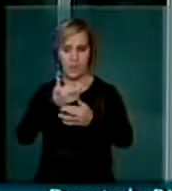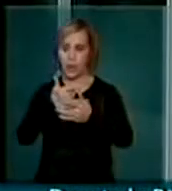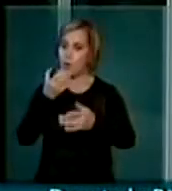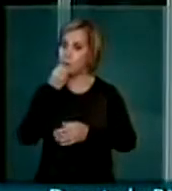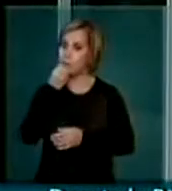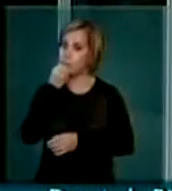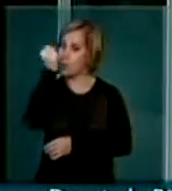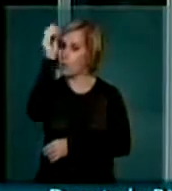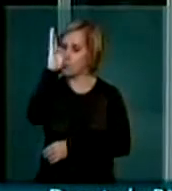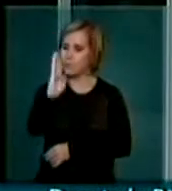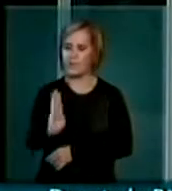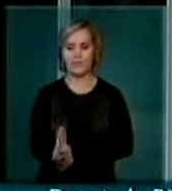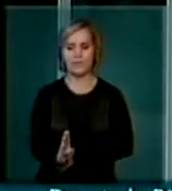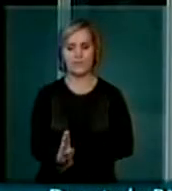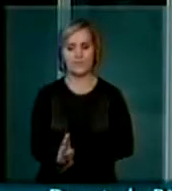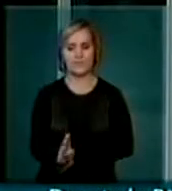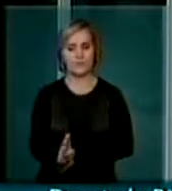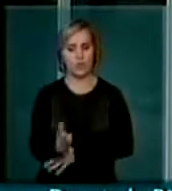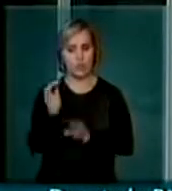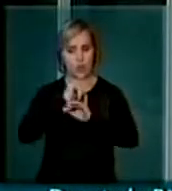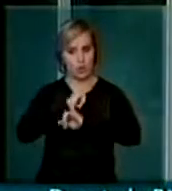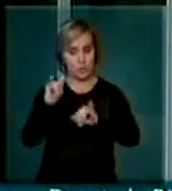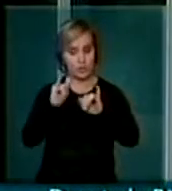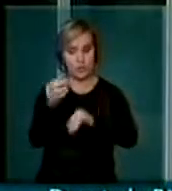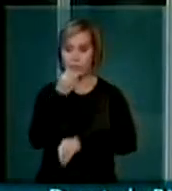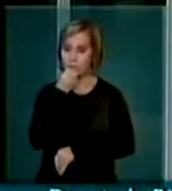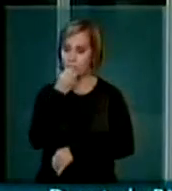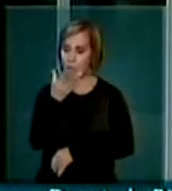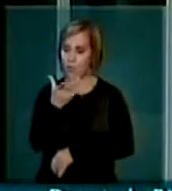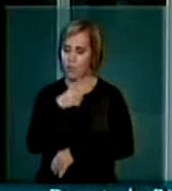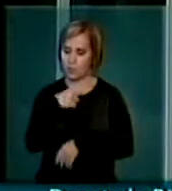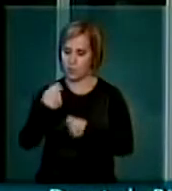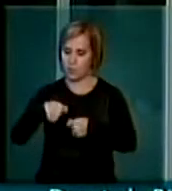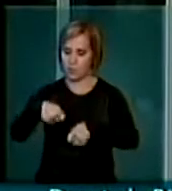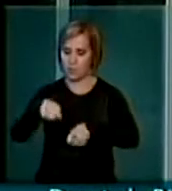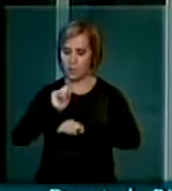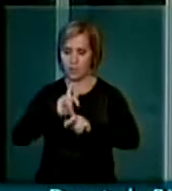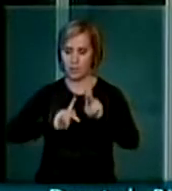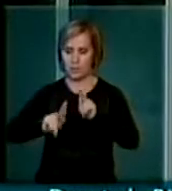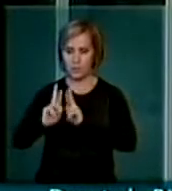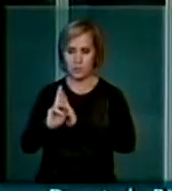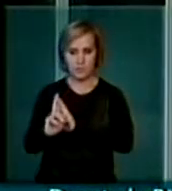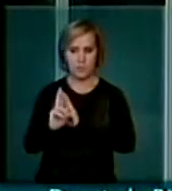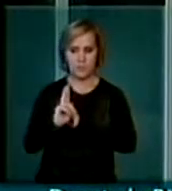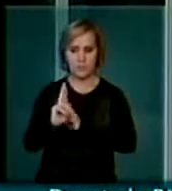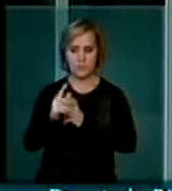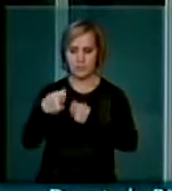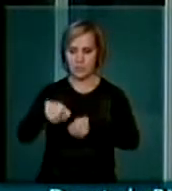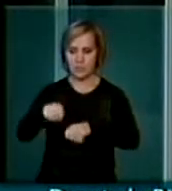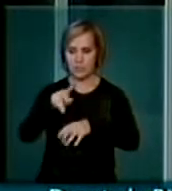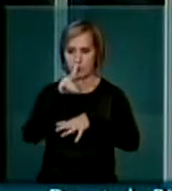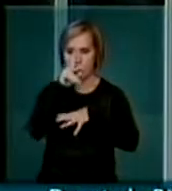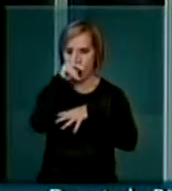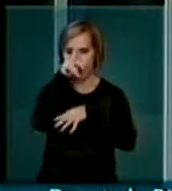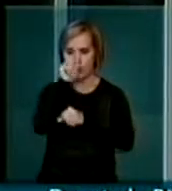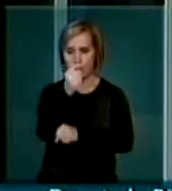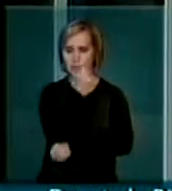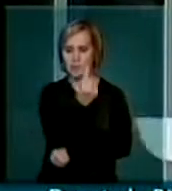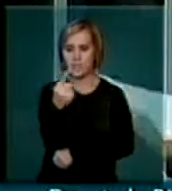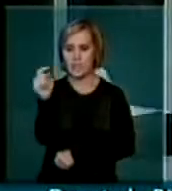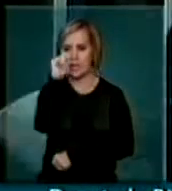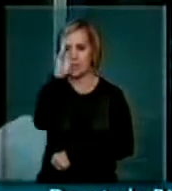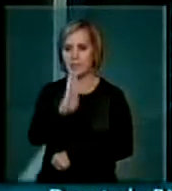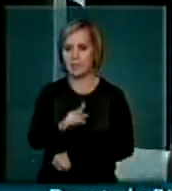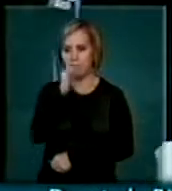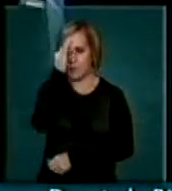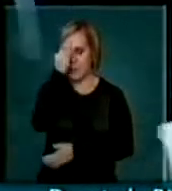Brasil. Notícias que nos dão esperança, notícias que revigoram e fortalecem a fé de cada brasileiro